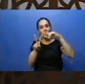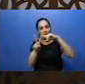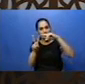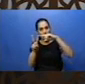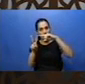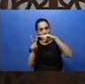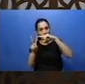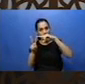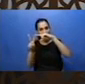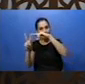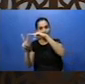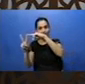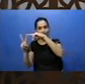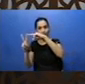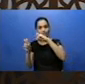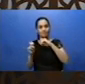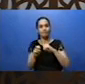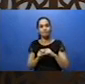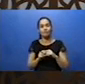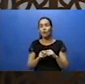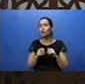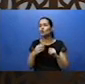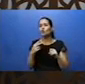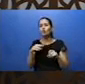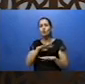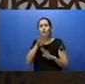fizer de um lado do sinal de igual, eu tenho que fazer do outro.